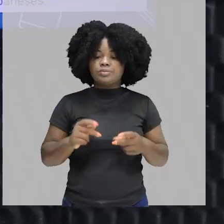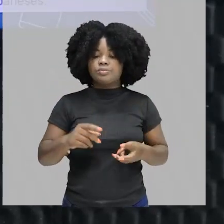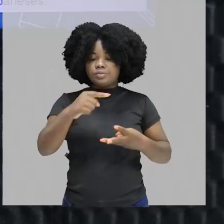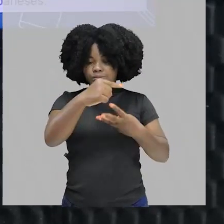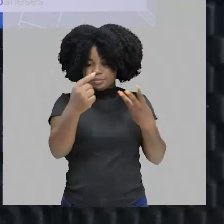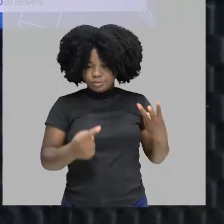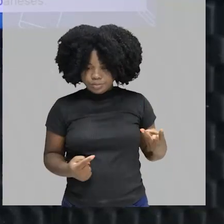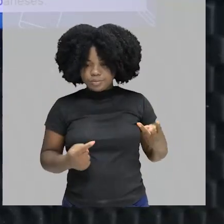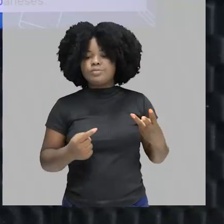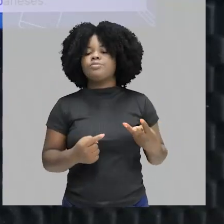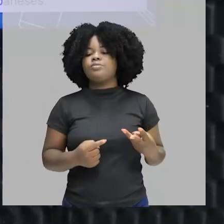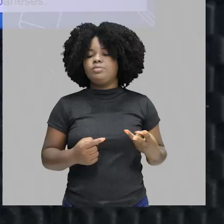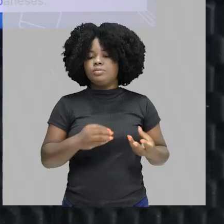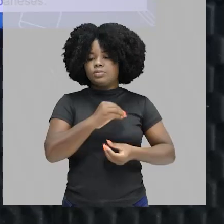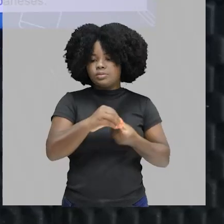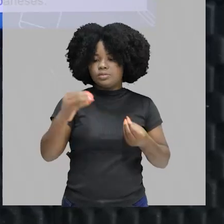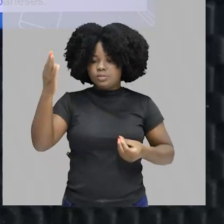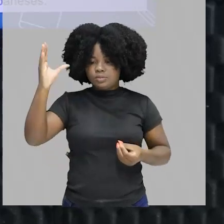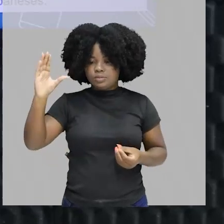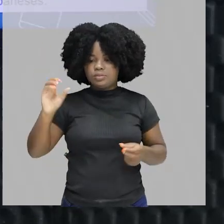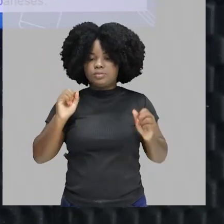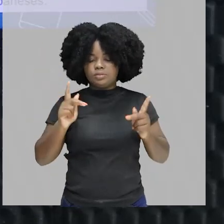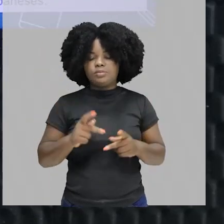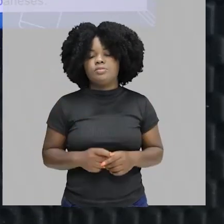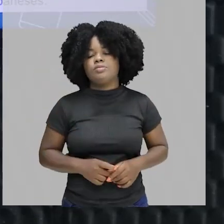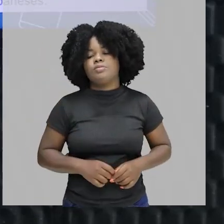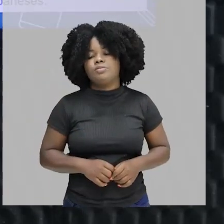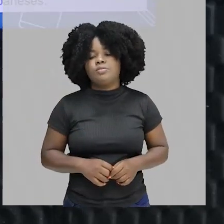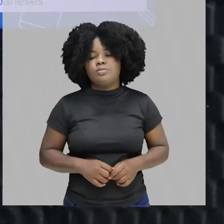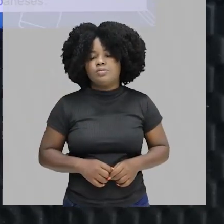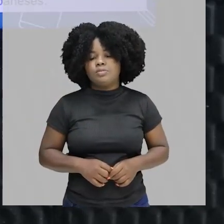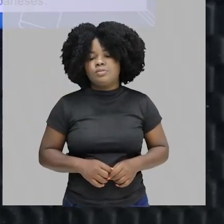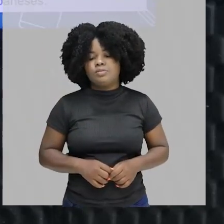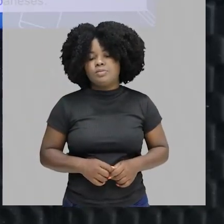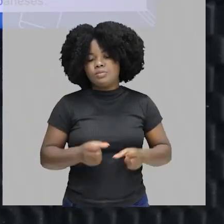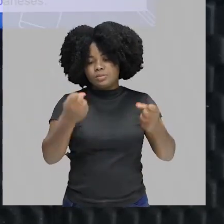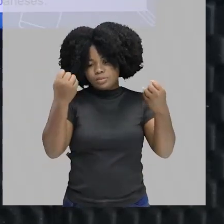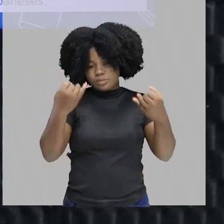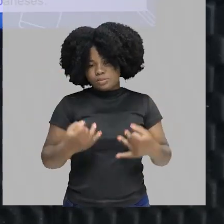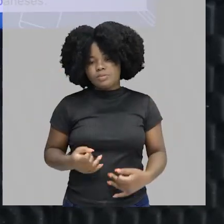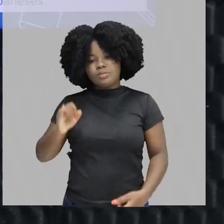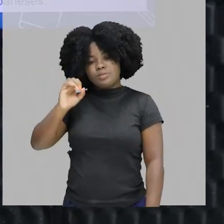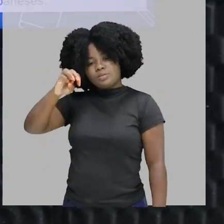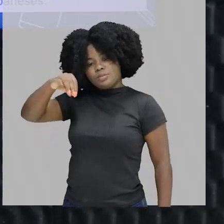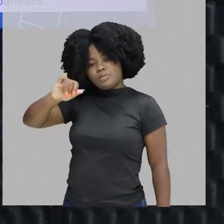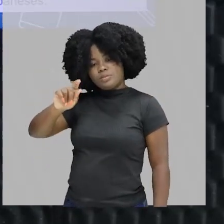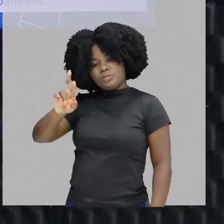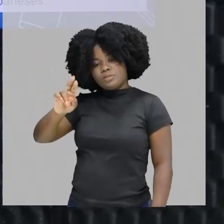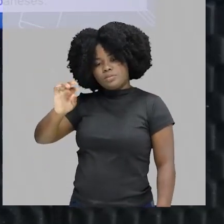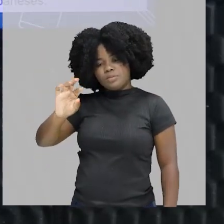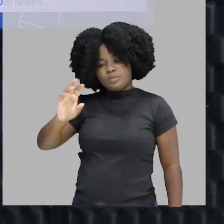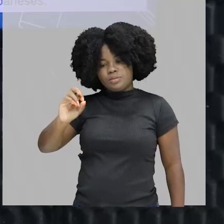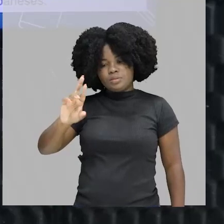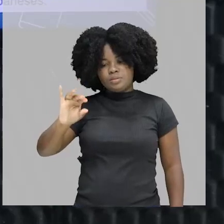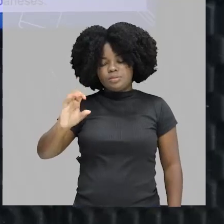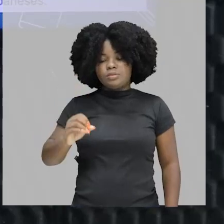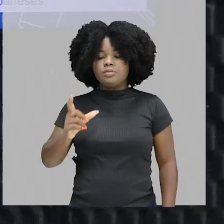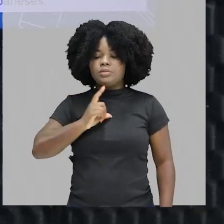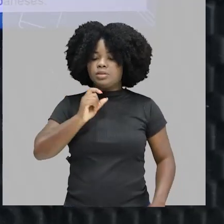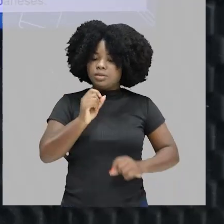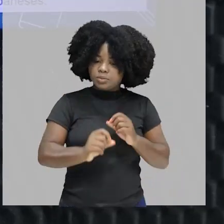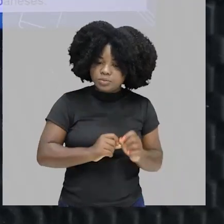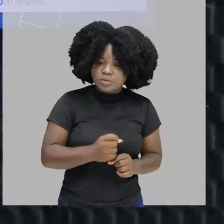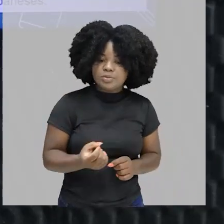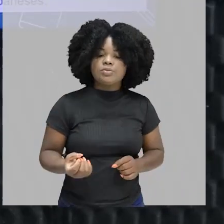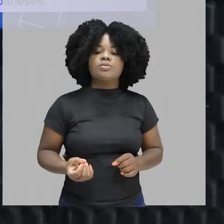3 etnias bases, beleza? E aí, galera, quando nós vamos falar sobre o processo imigratório, nós vamos ter correntes importantes,